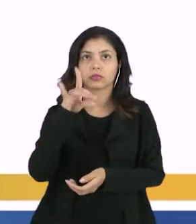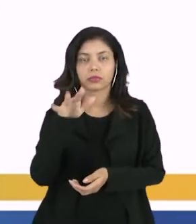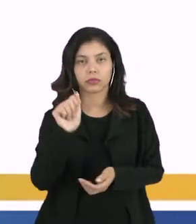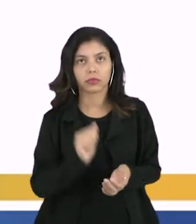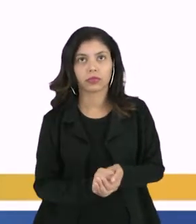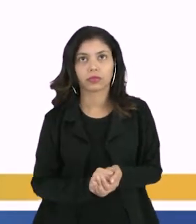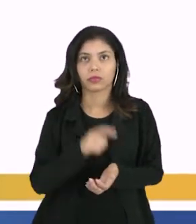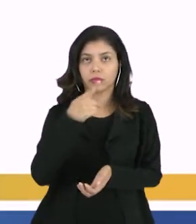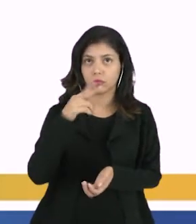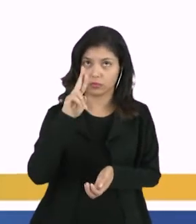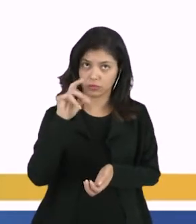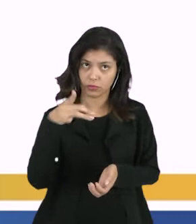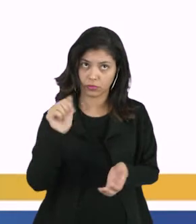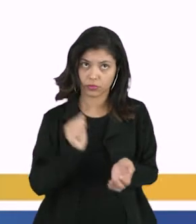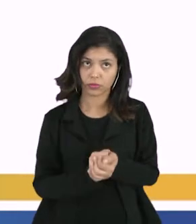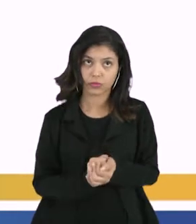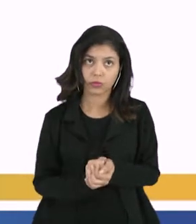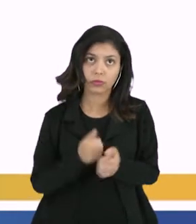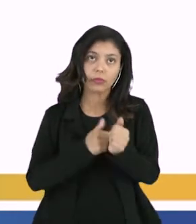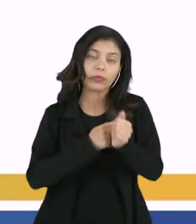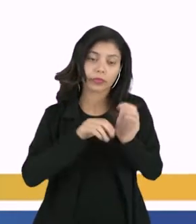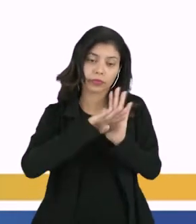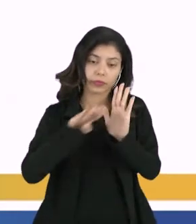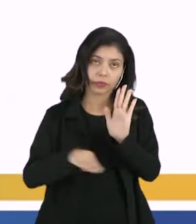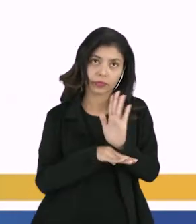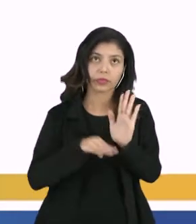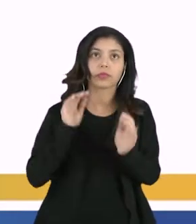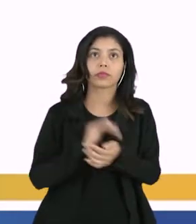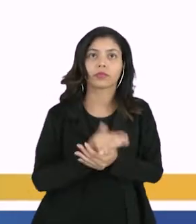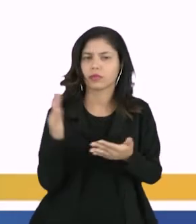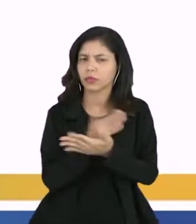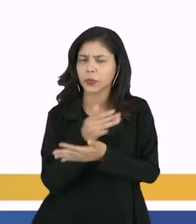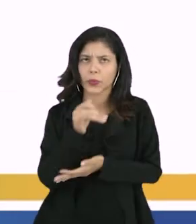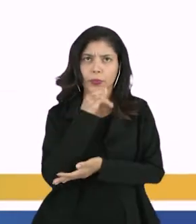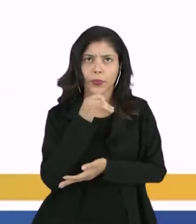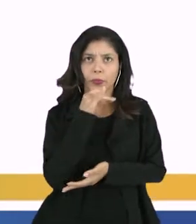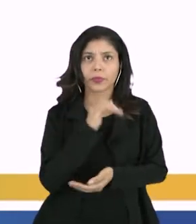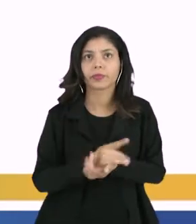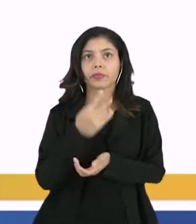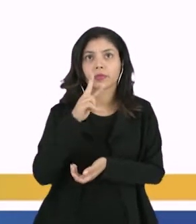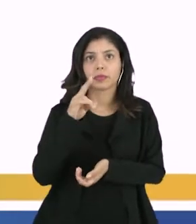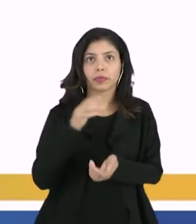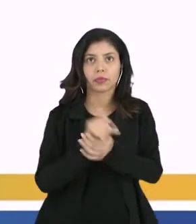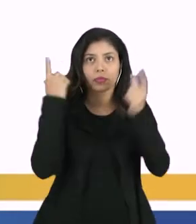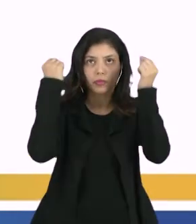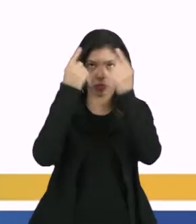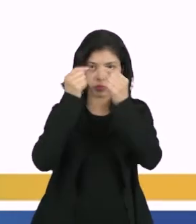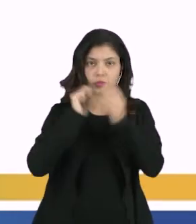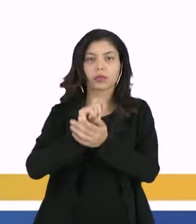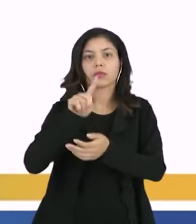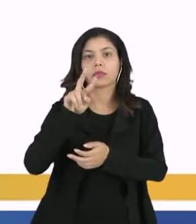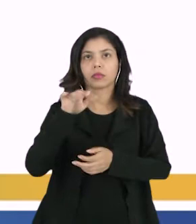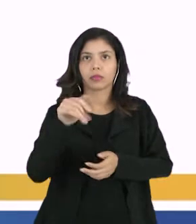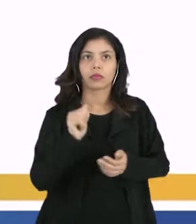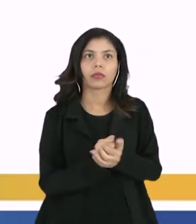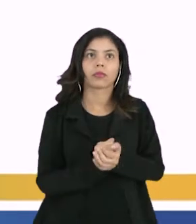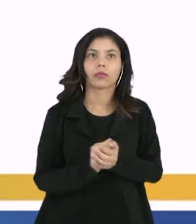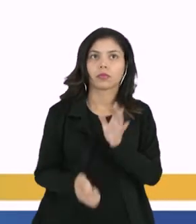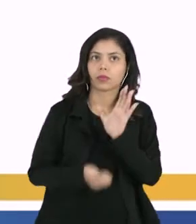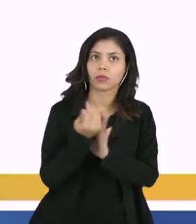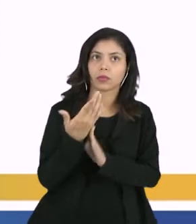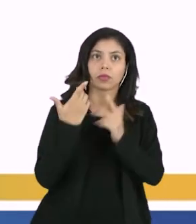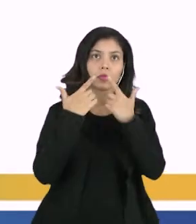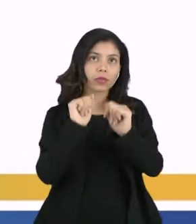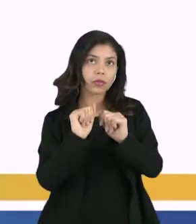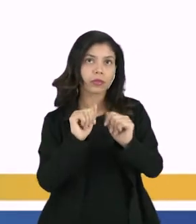seu radical e de seus prefixos. Segue abaixo alguns exemplos de radicais e prefixos gregos e latinos, ou